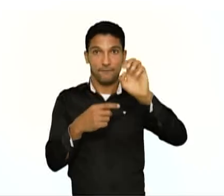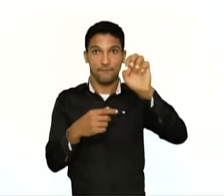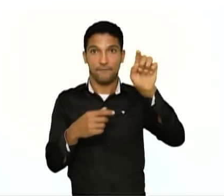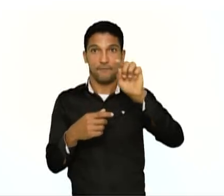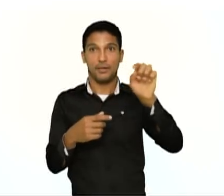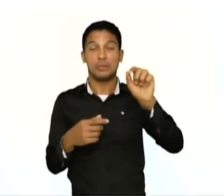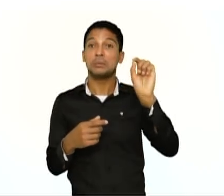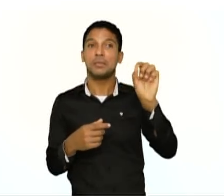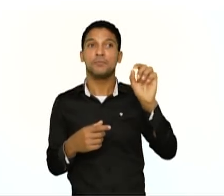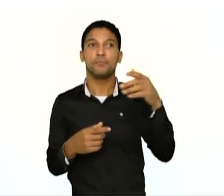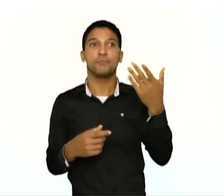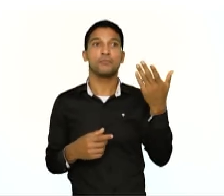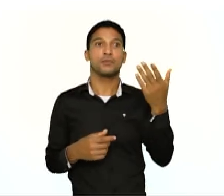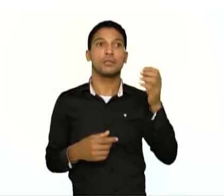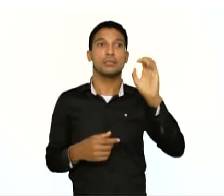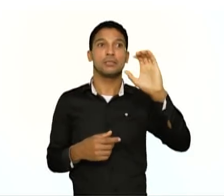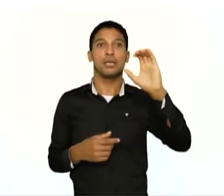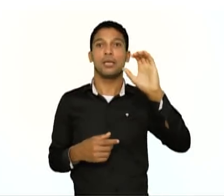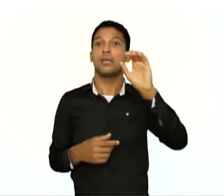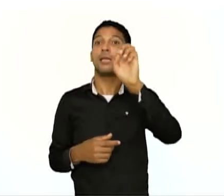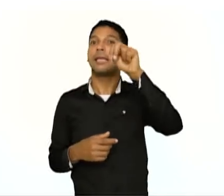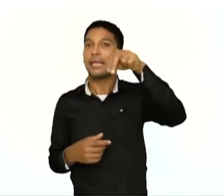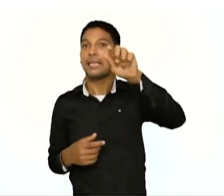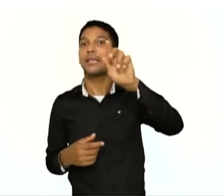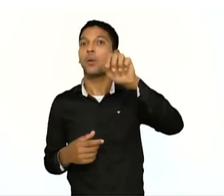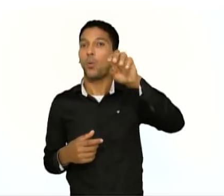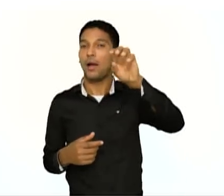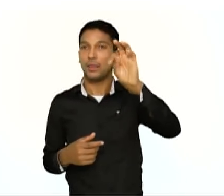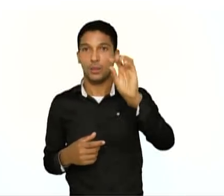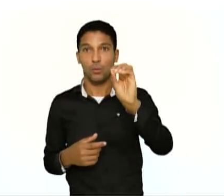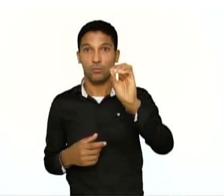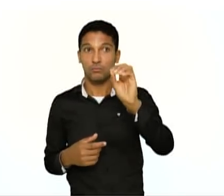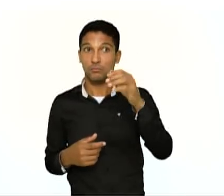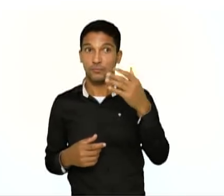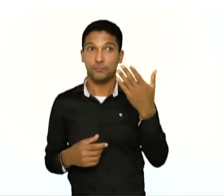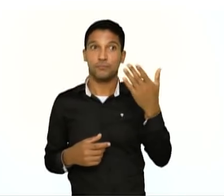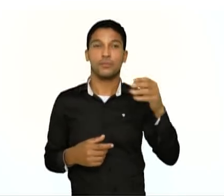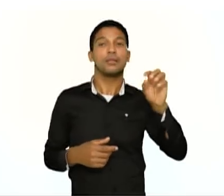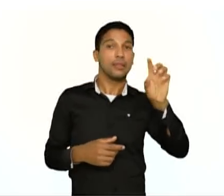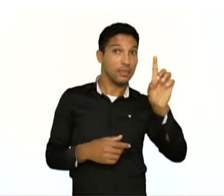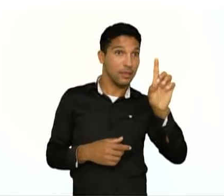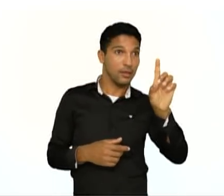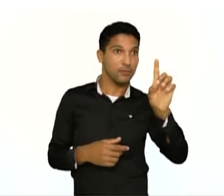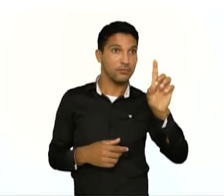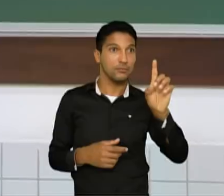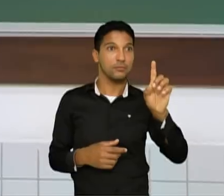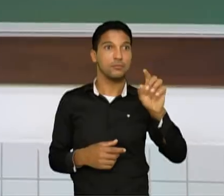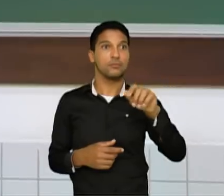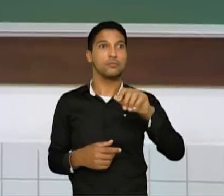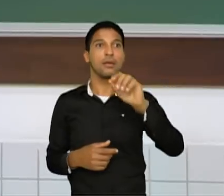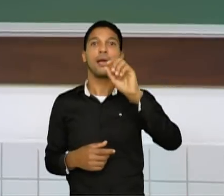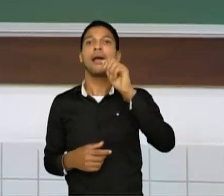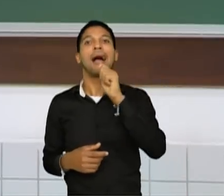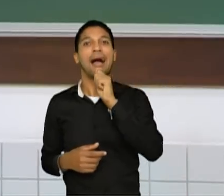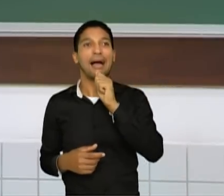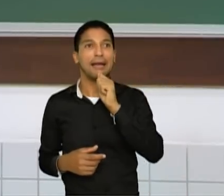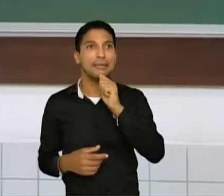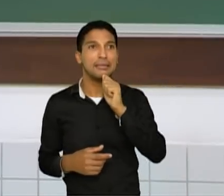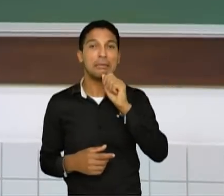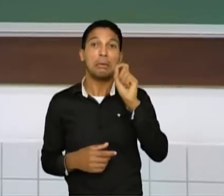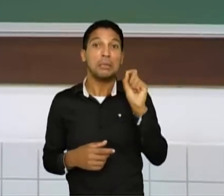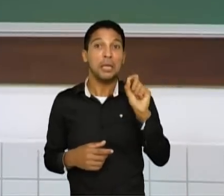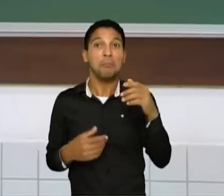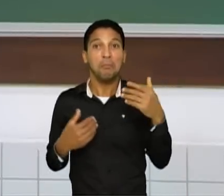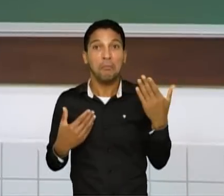ainda que? Eu proponho que vocês possam fazer essa substituição mentalmente no corpo do texto, substituindo já por uma